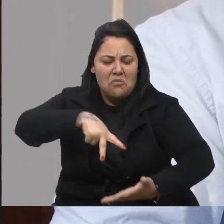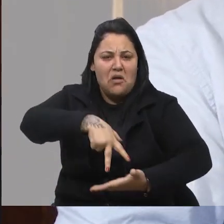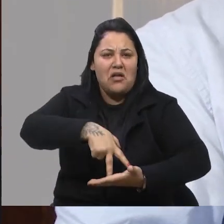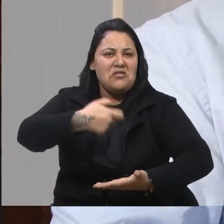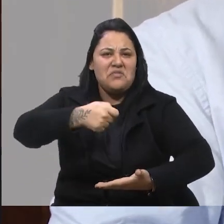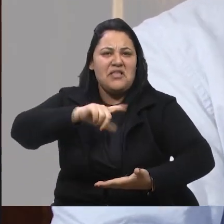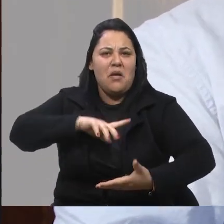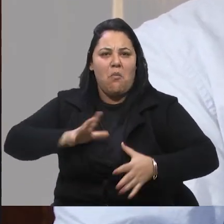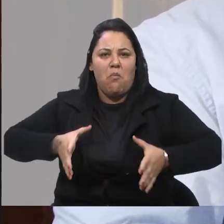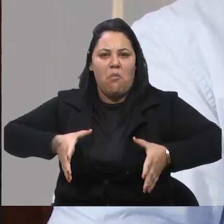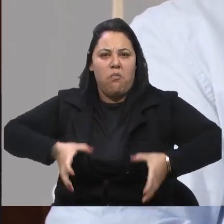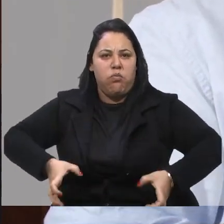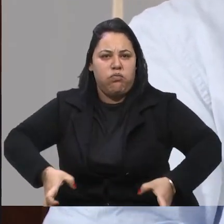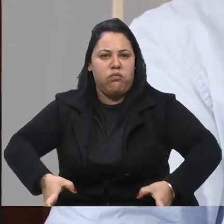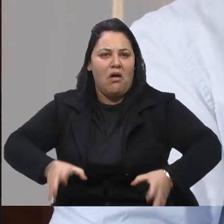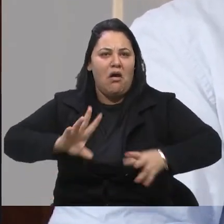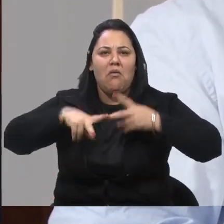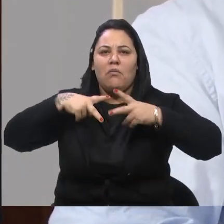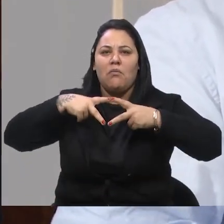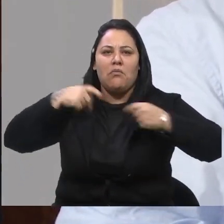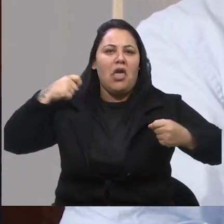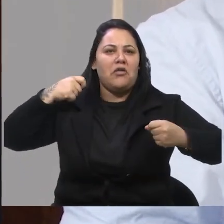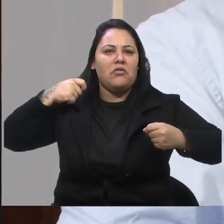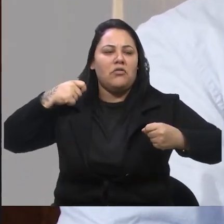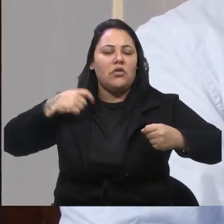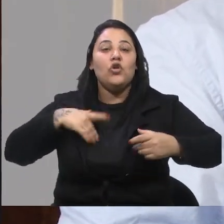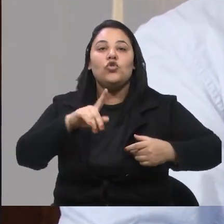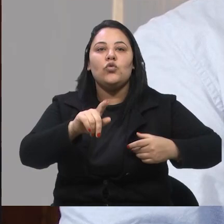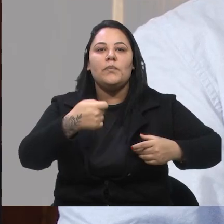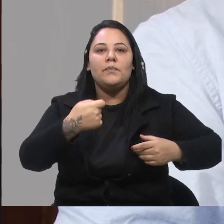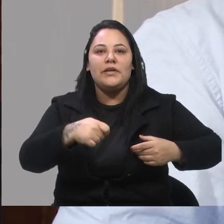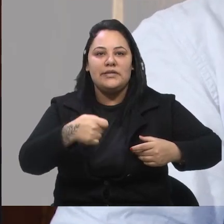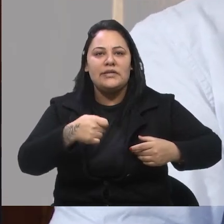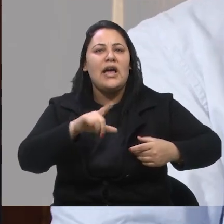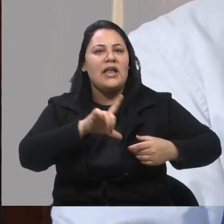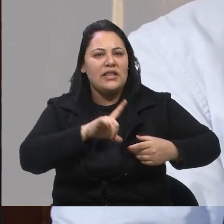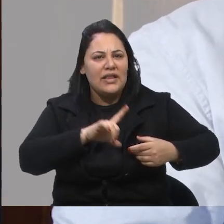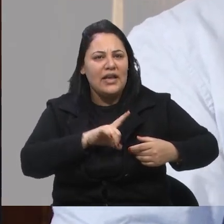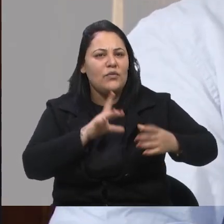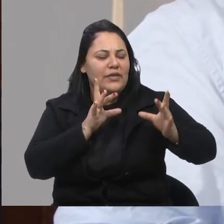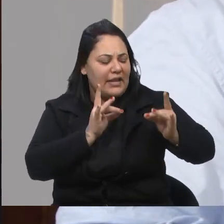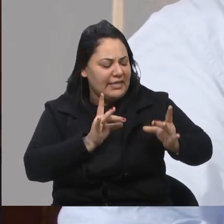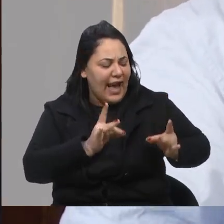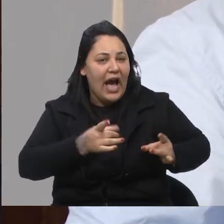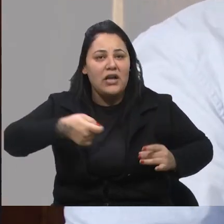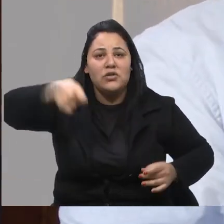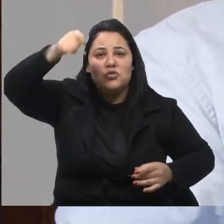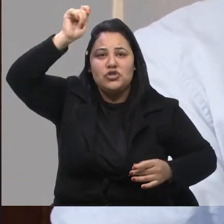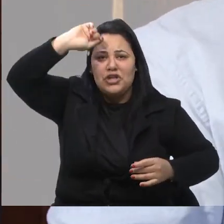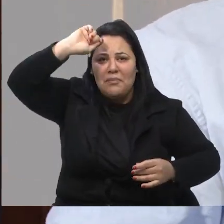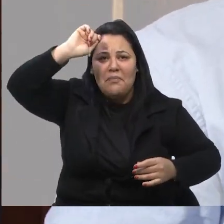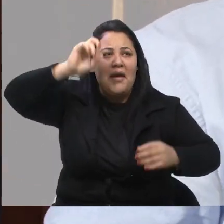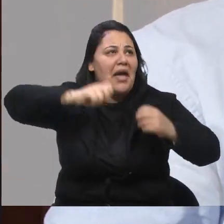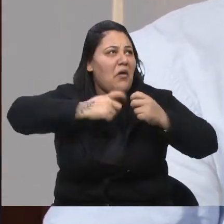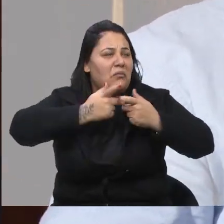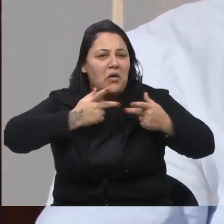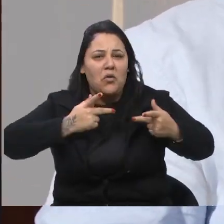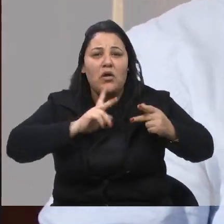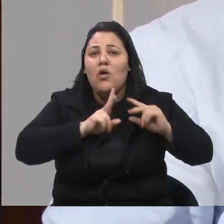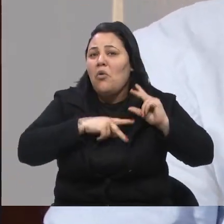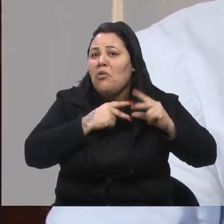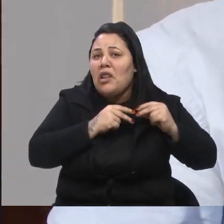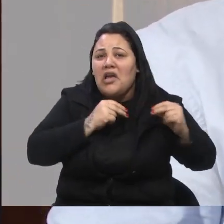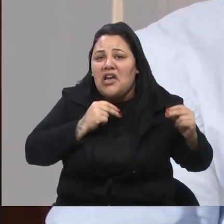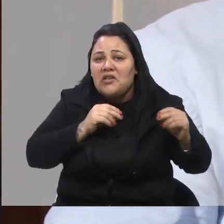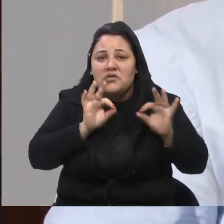de bombacha e tal. Tu precisa estar assim, caracterizado com alguma coisa. Um pala no ombro, um chapéu, uma buena, né? Uma